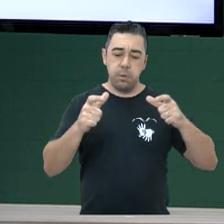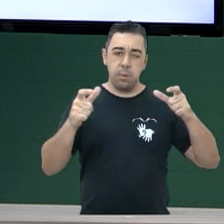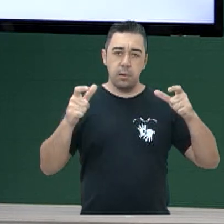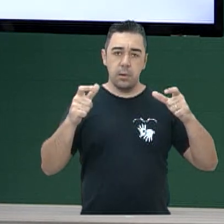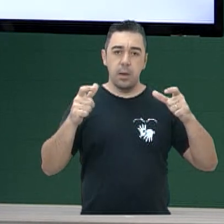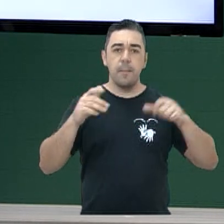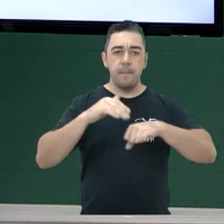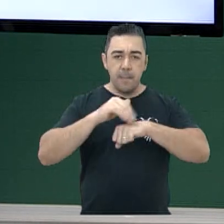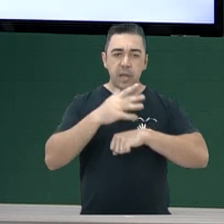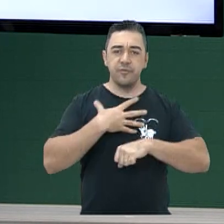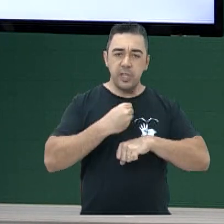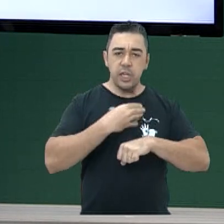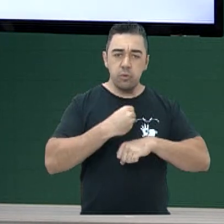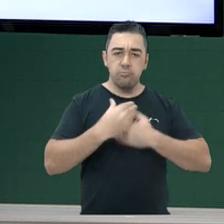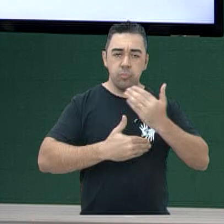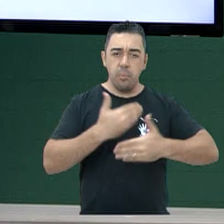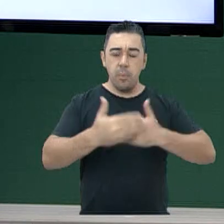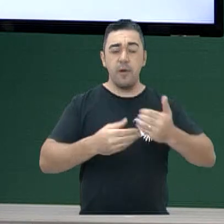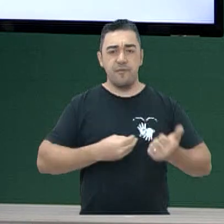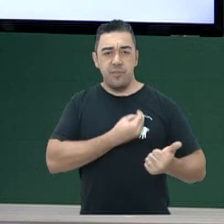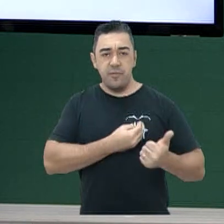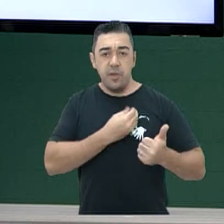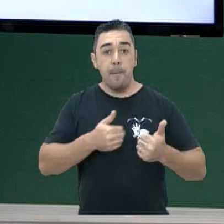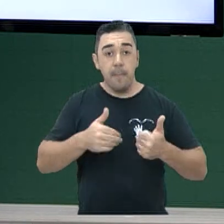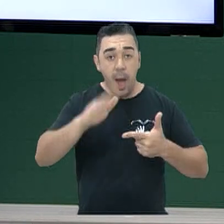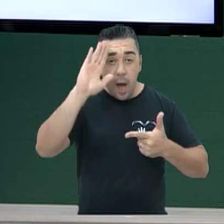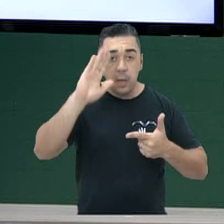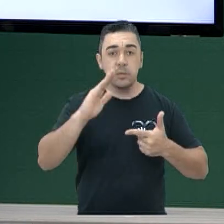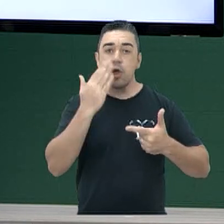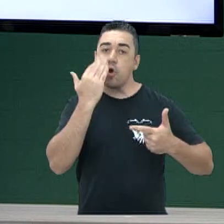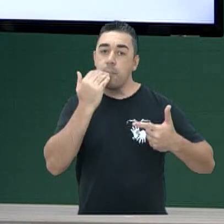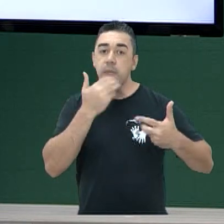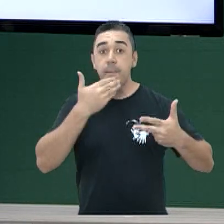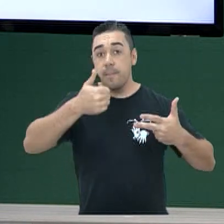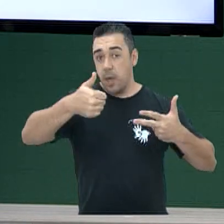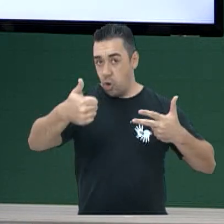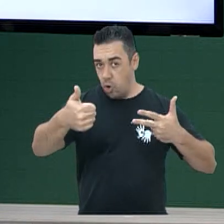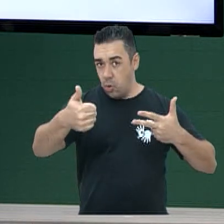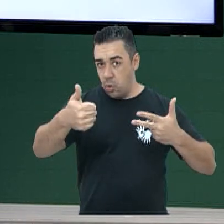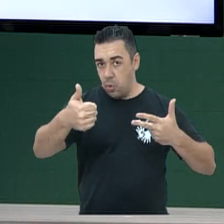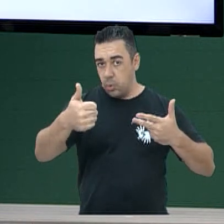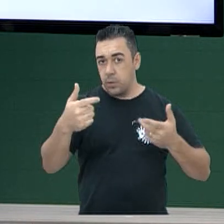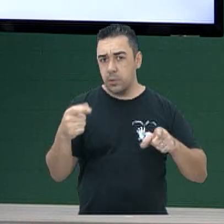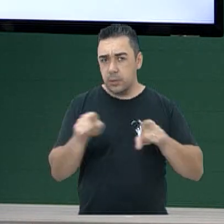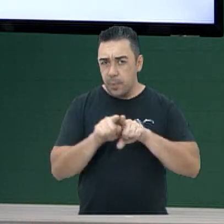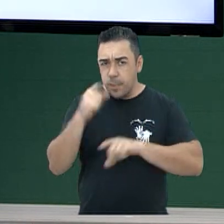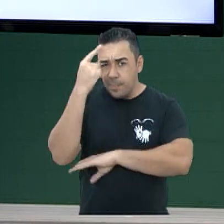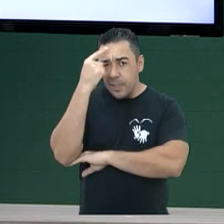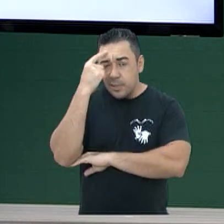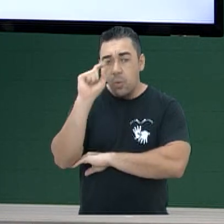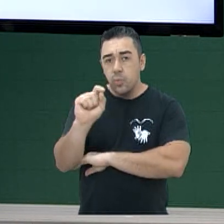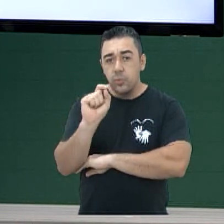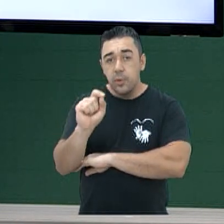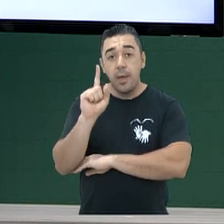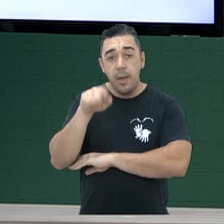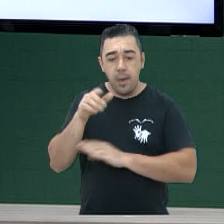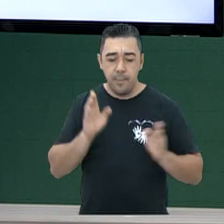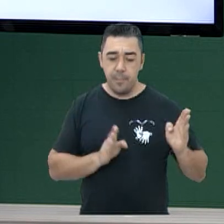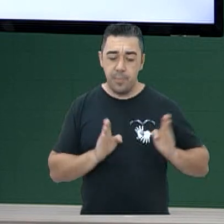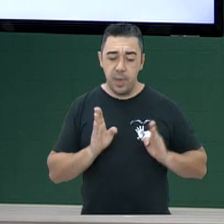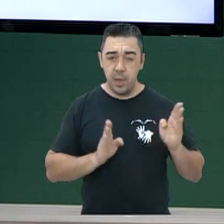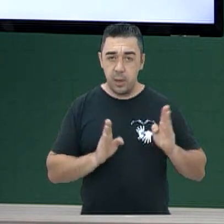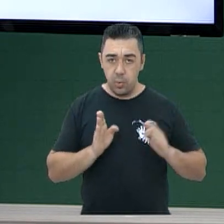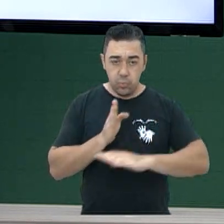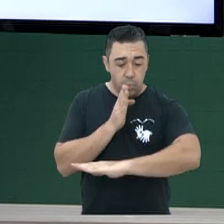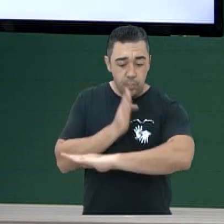as pessoas tinham mais filhos, elas viviam mais e elas comiam melhor. A gente tem que sempre ter em mente que a gente está falando de um período